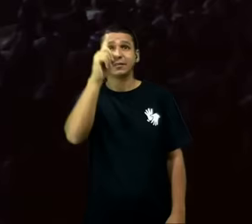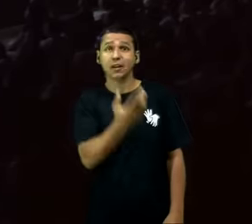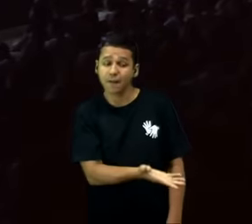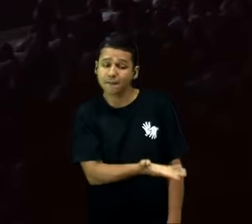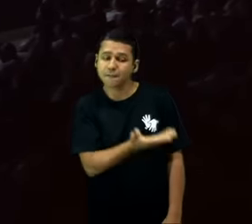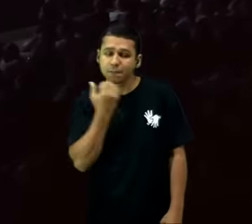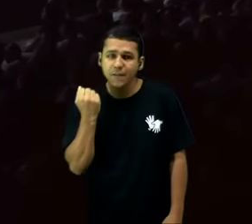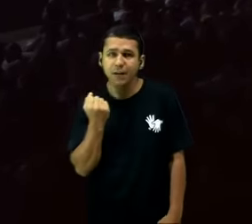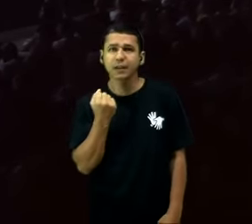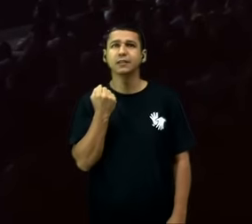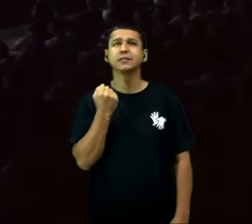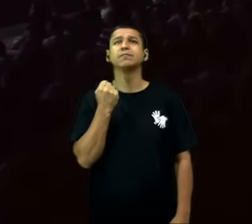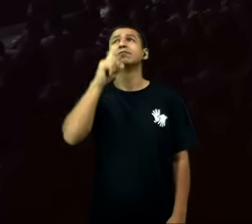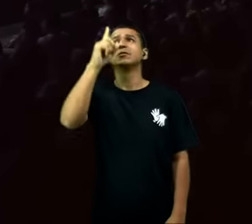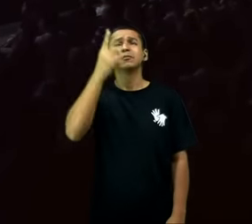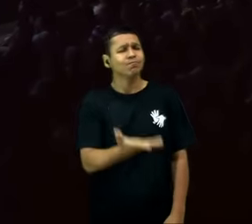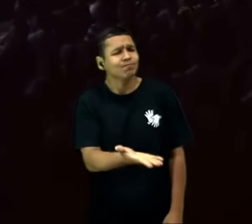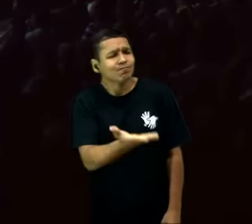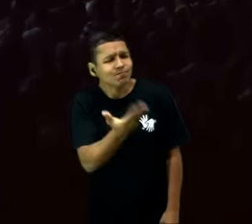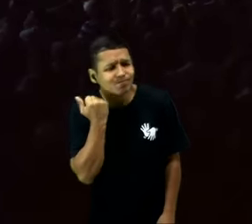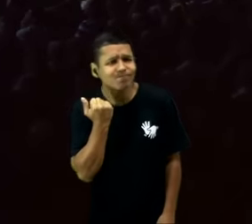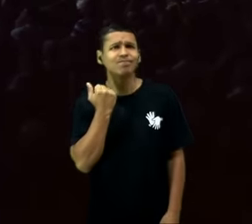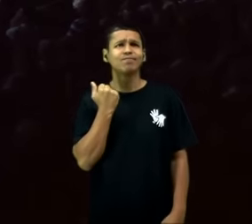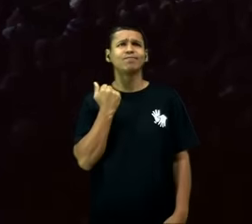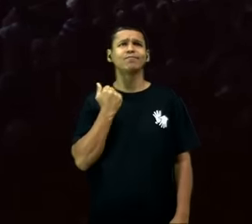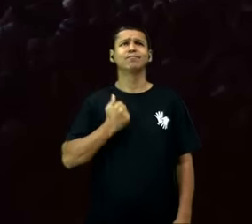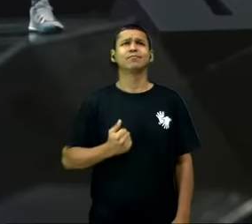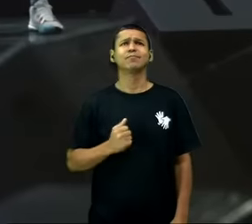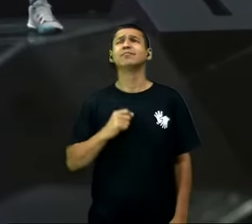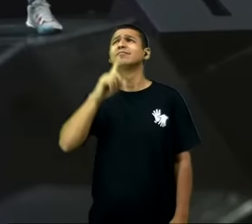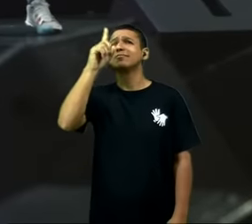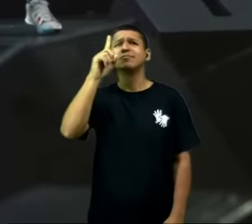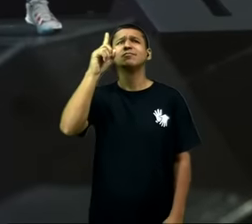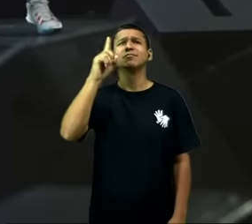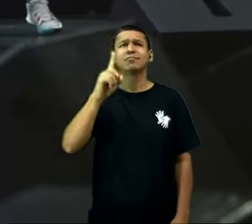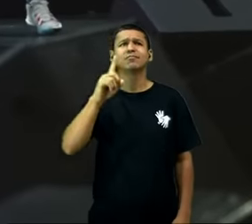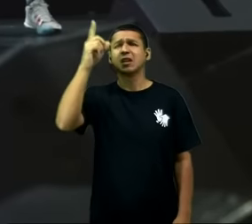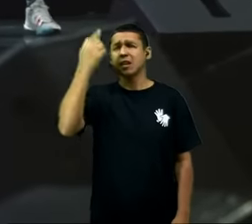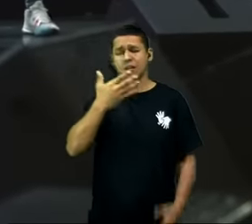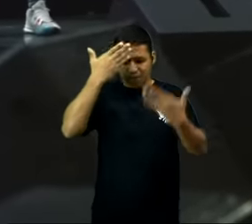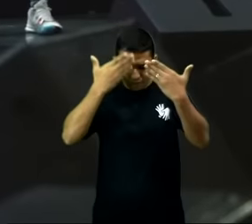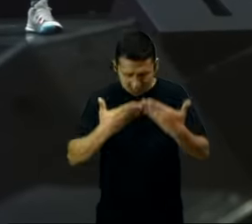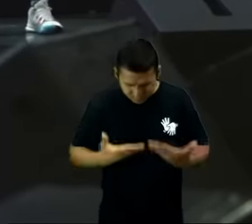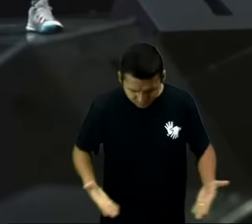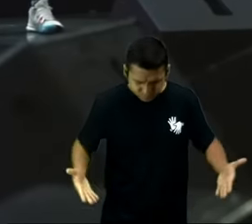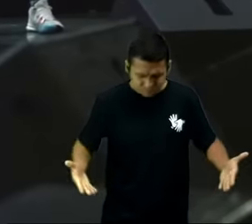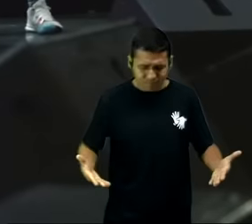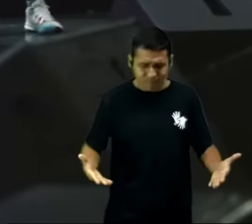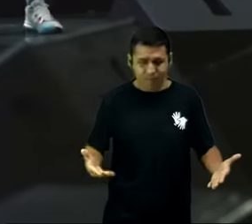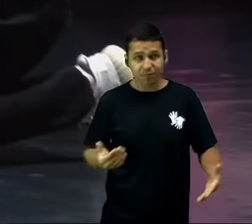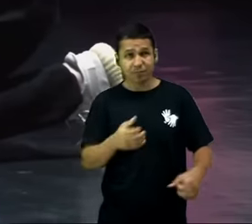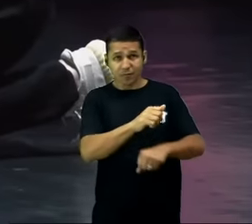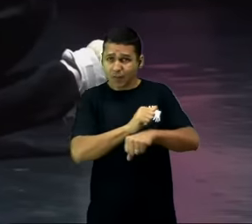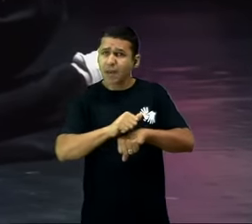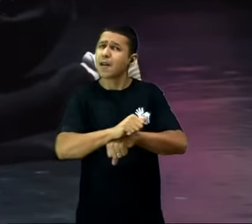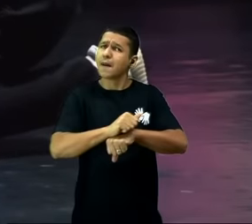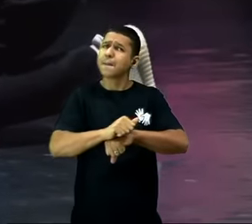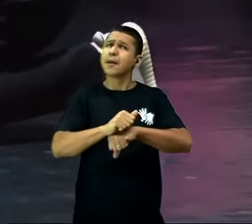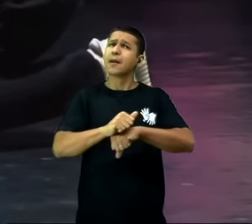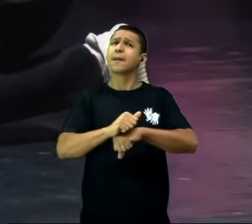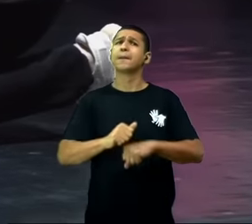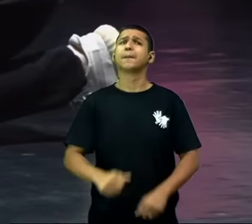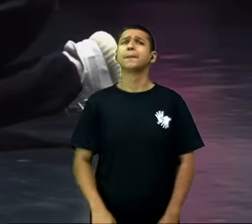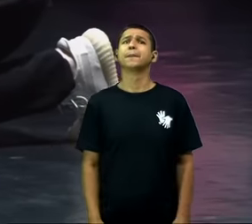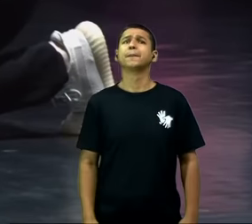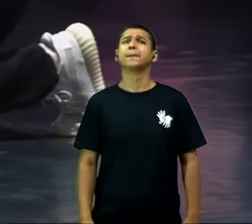dizendo, vem. Deus está dizendo, vem. Eu estou aqui dizendo, Abraão,